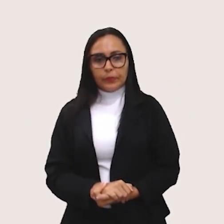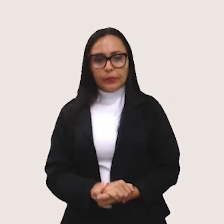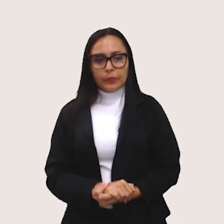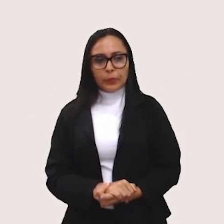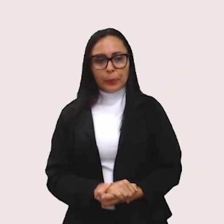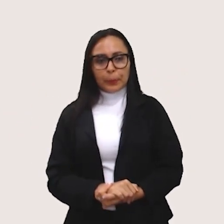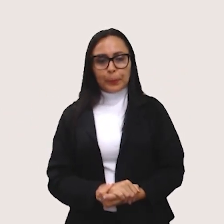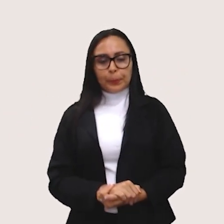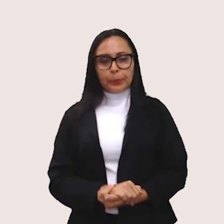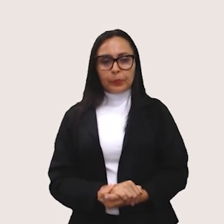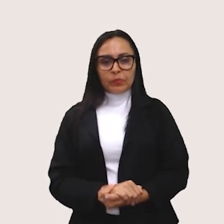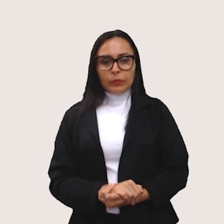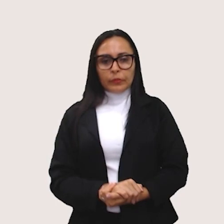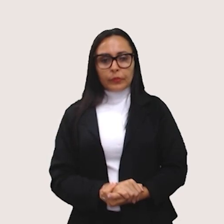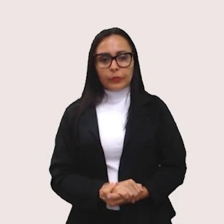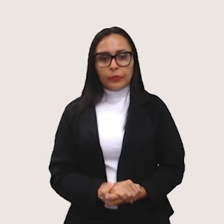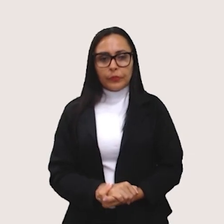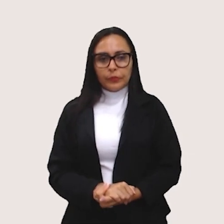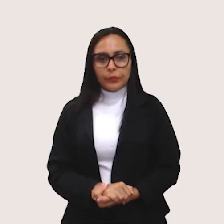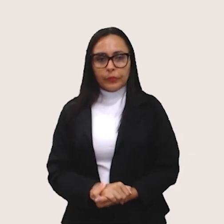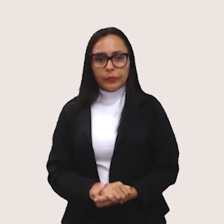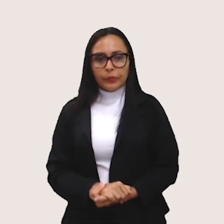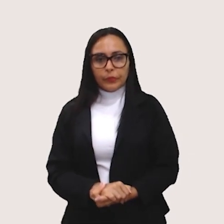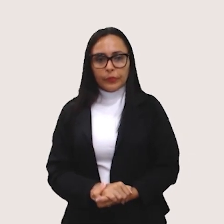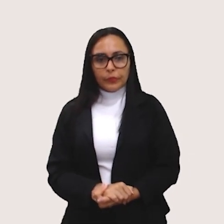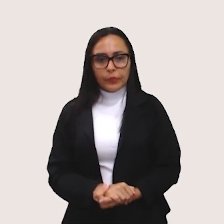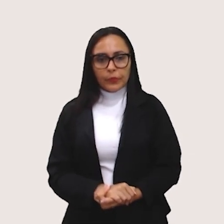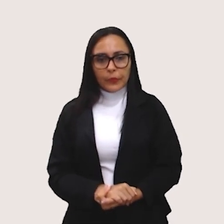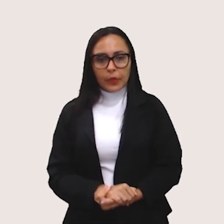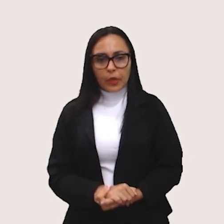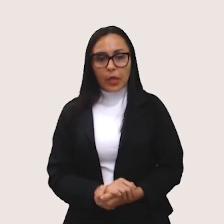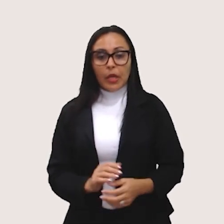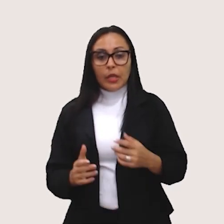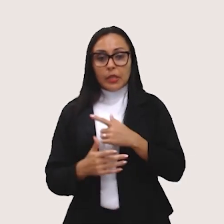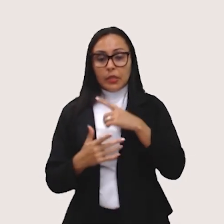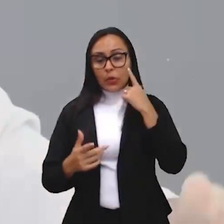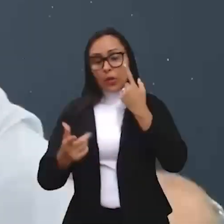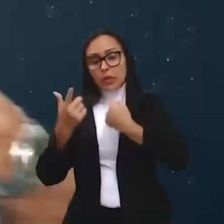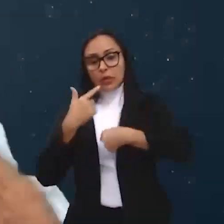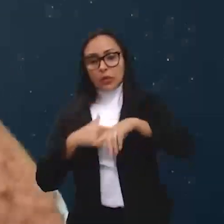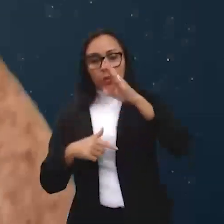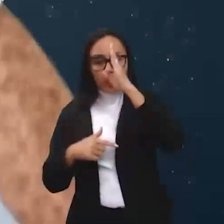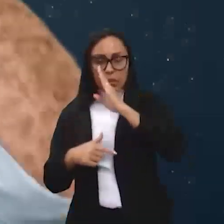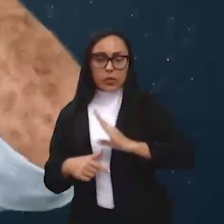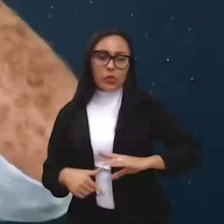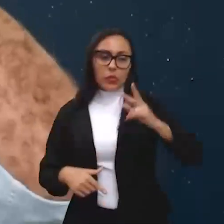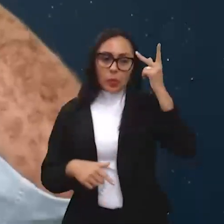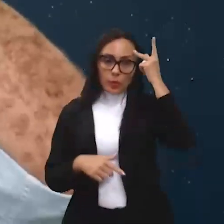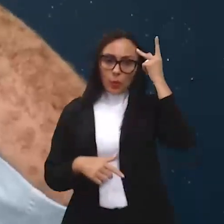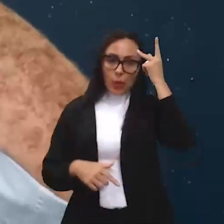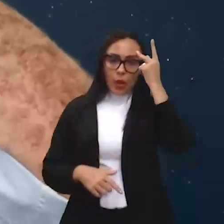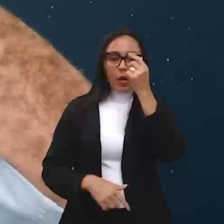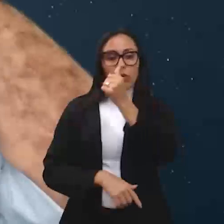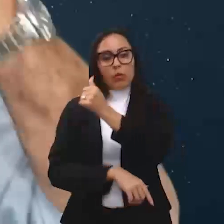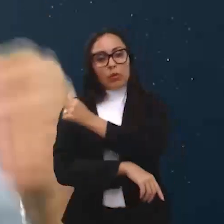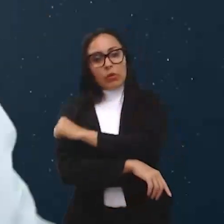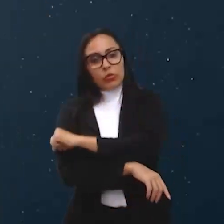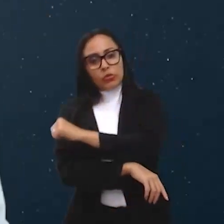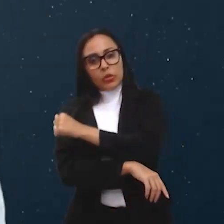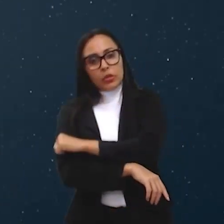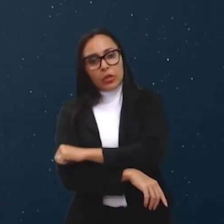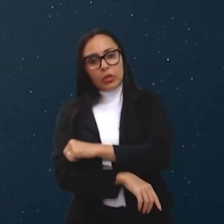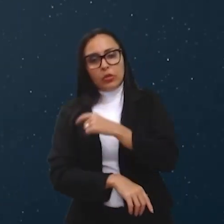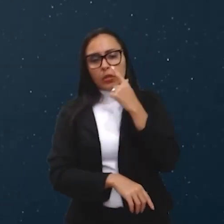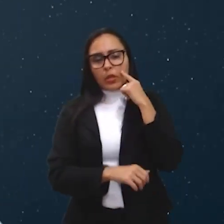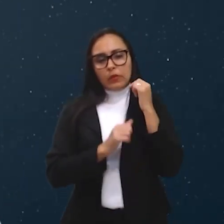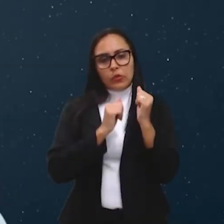E aí o Marinetti, inclusive, veio ao Brasil, visitou o Brasil, foi a São Paulo, Rio de Janeiro, e esteve aqui